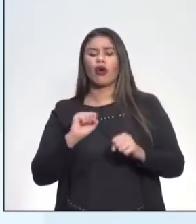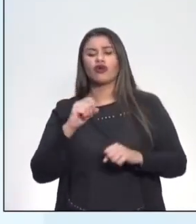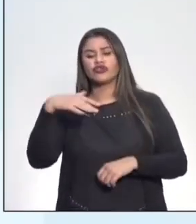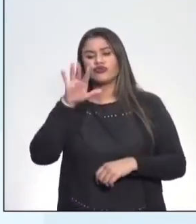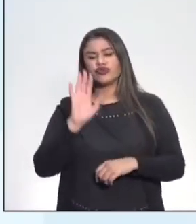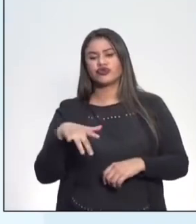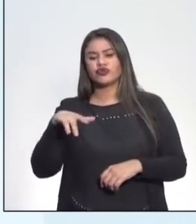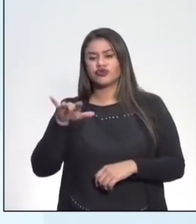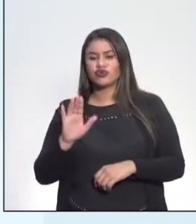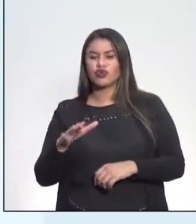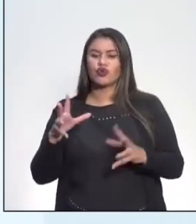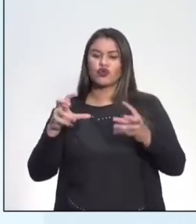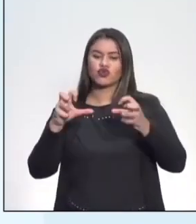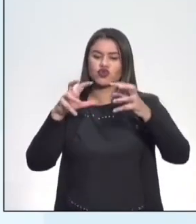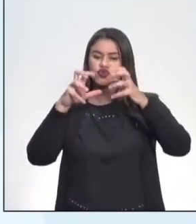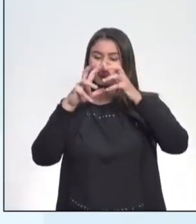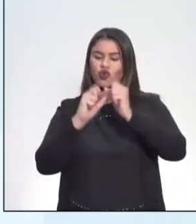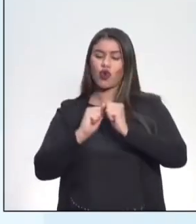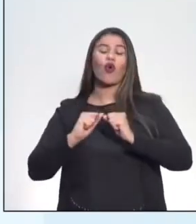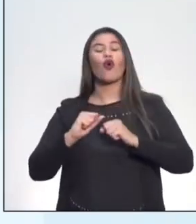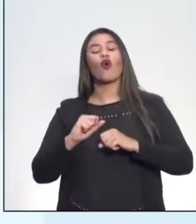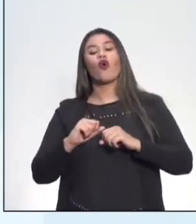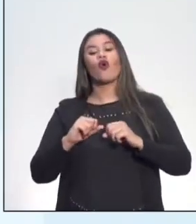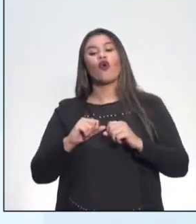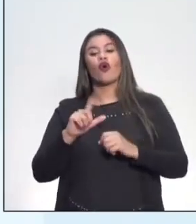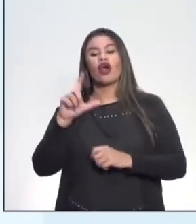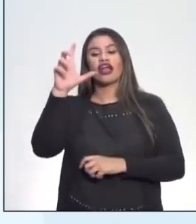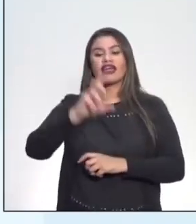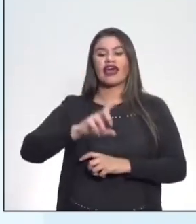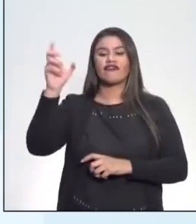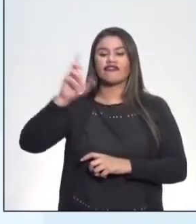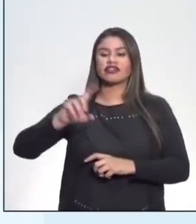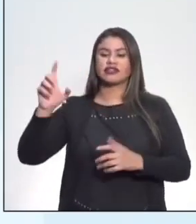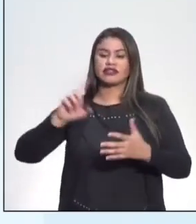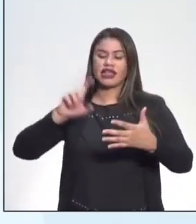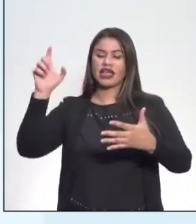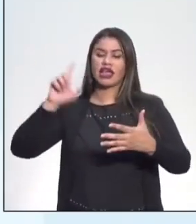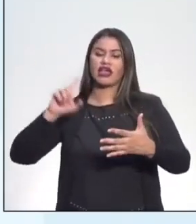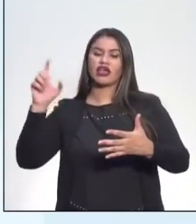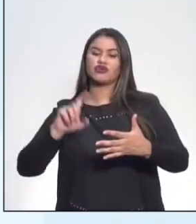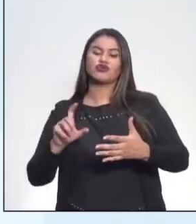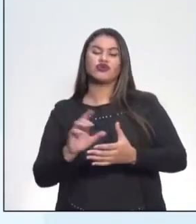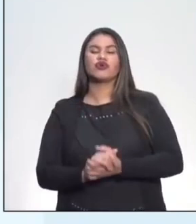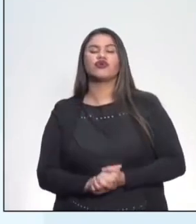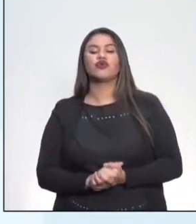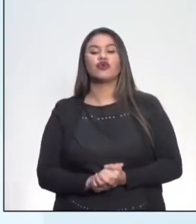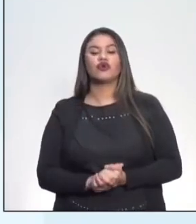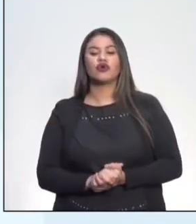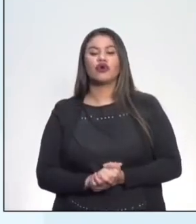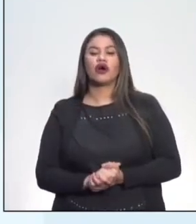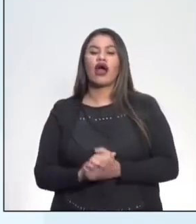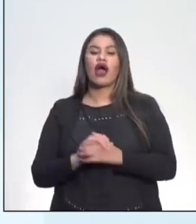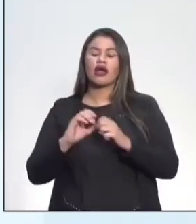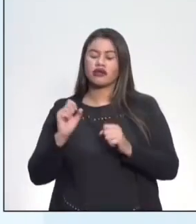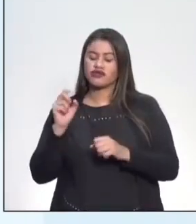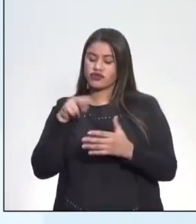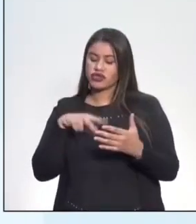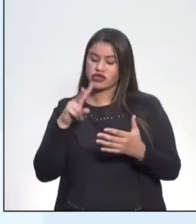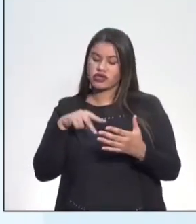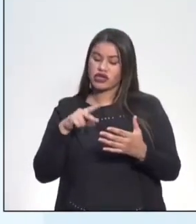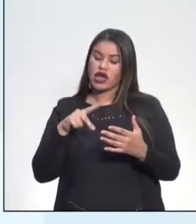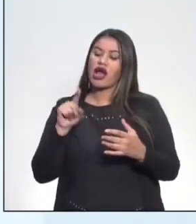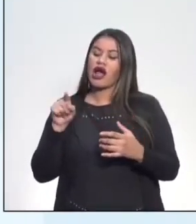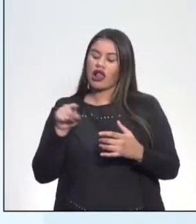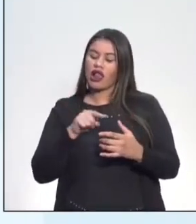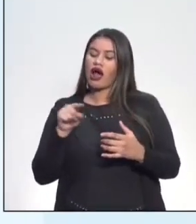uma entrevista realizada com um artista plástico. E dessa entrevista, vocês, por base nela, vocês irão, então, criar